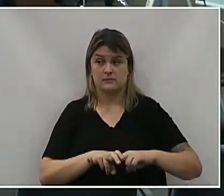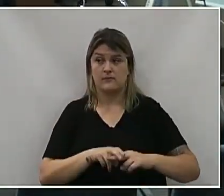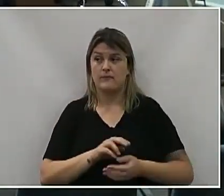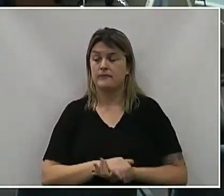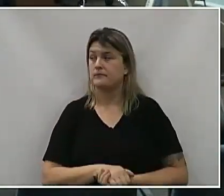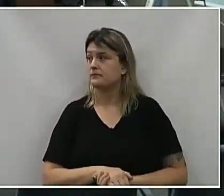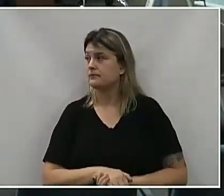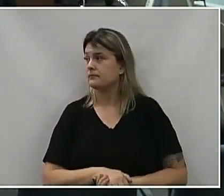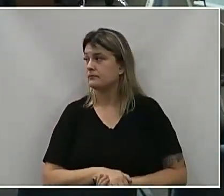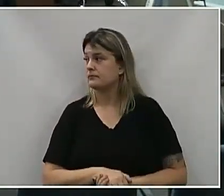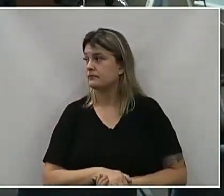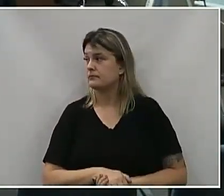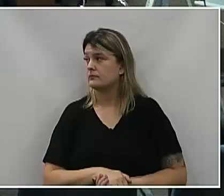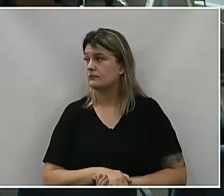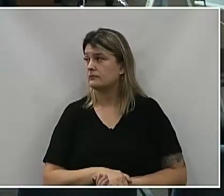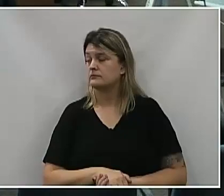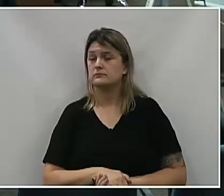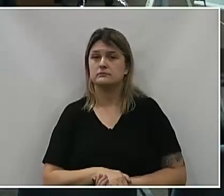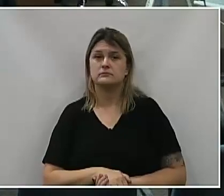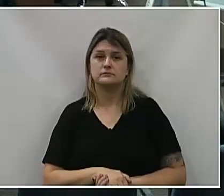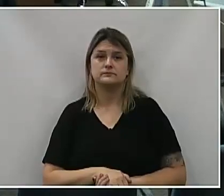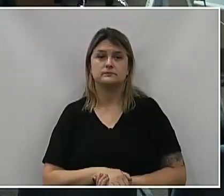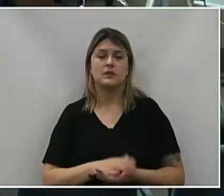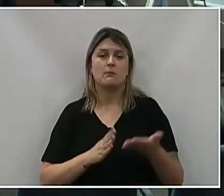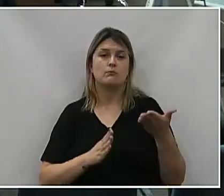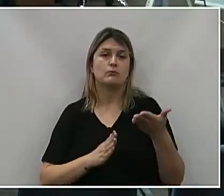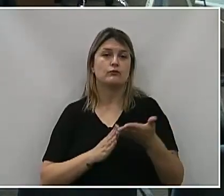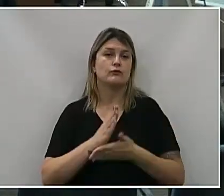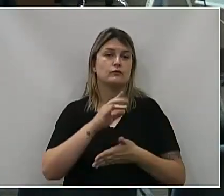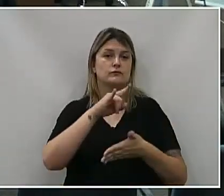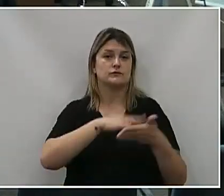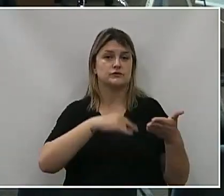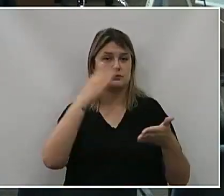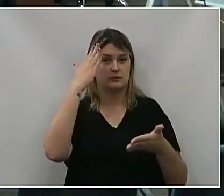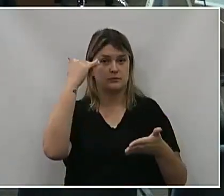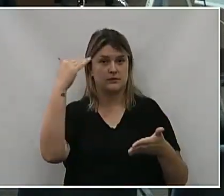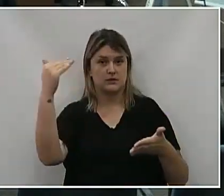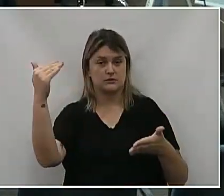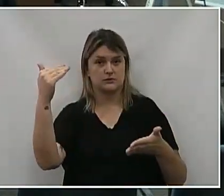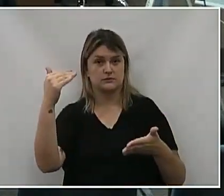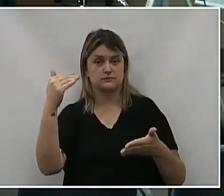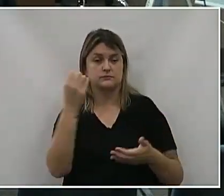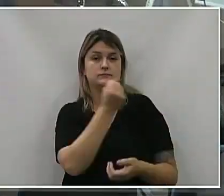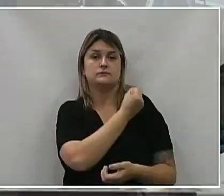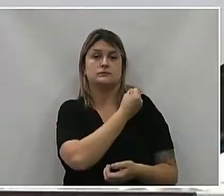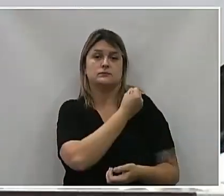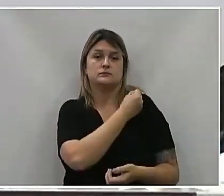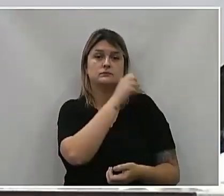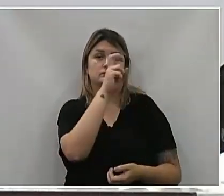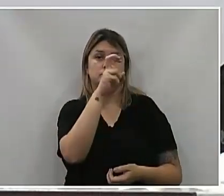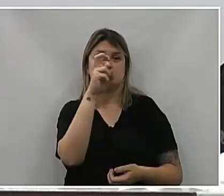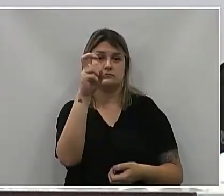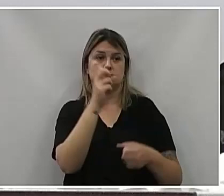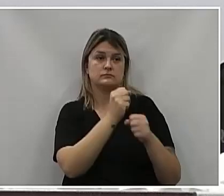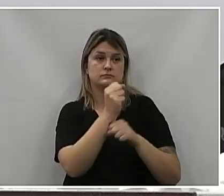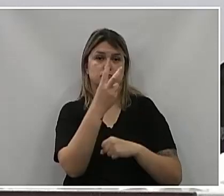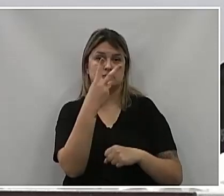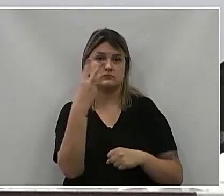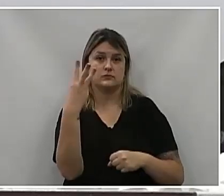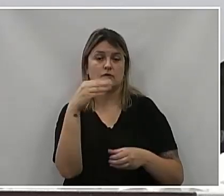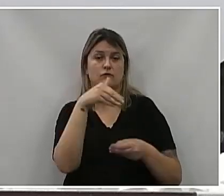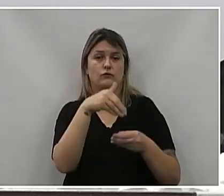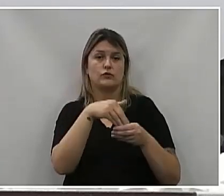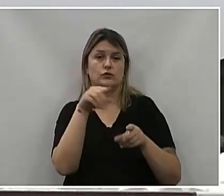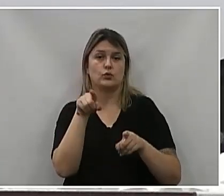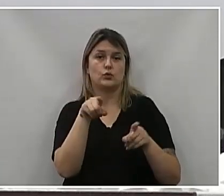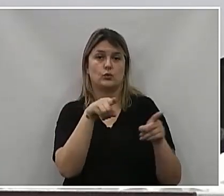estão. Aprovado a moção de número 55 de 2023, com